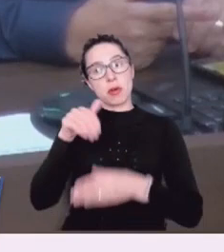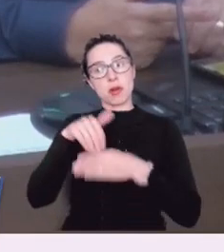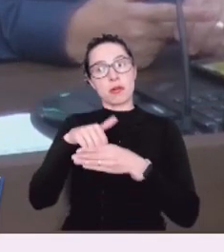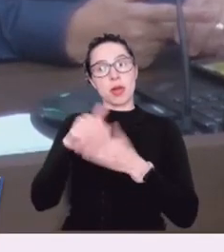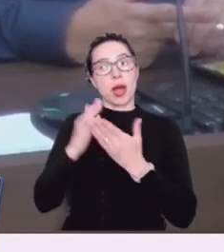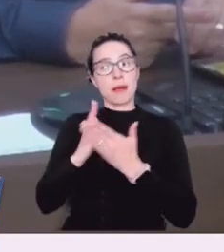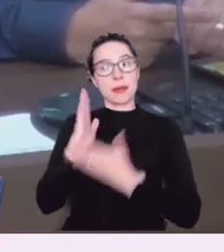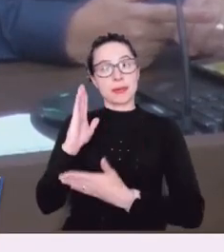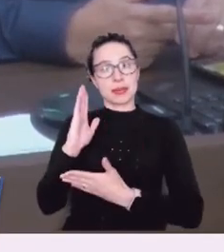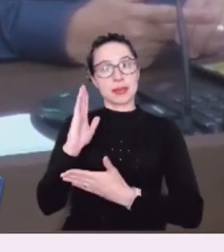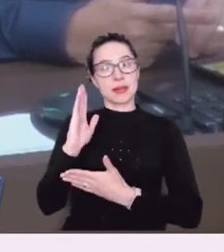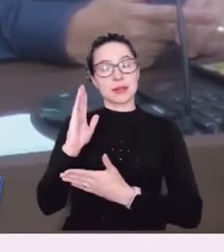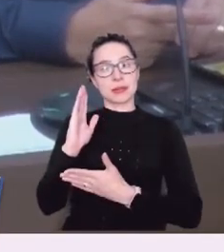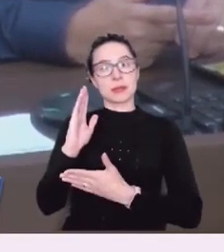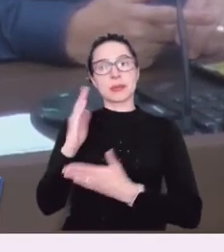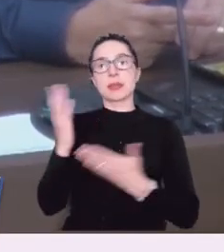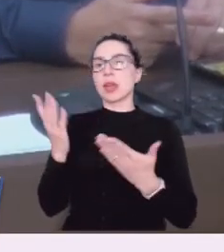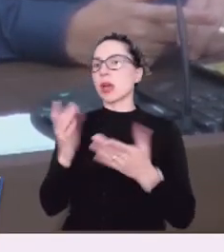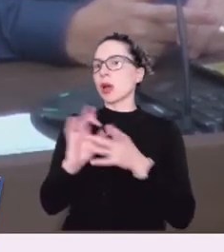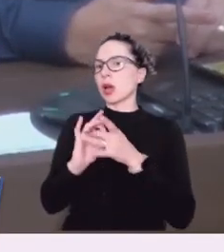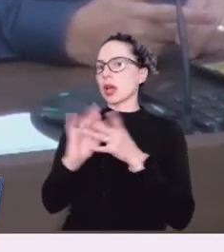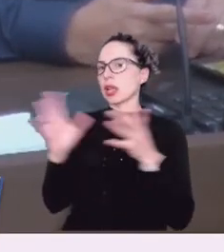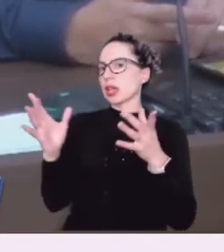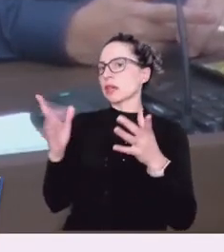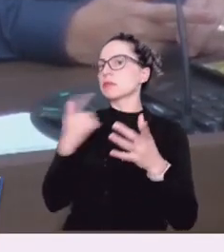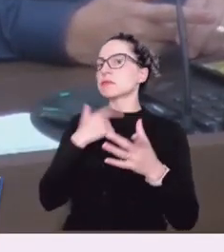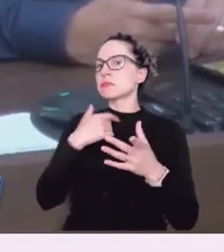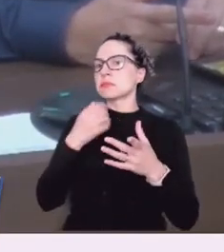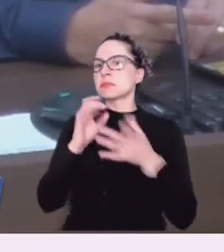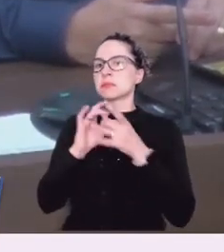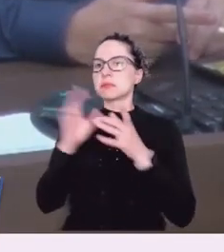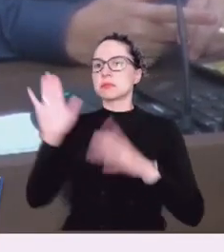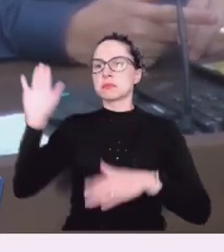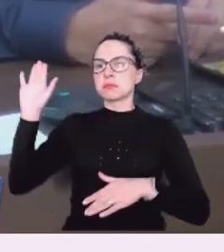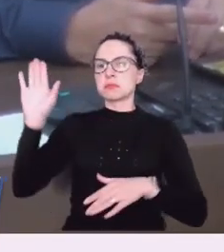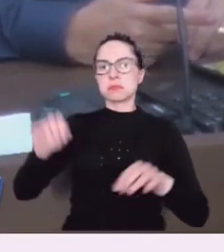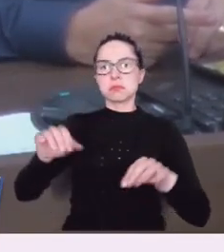abro a palavra aos demais vereadores. Com a palavra o plenário.